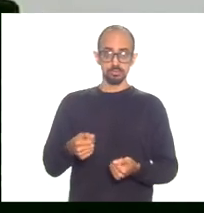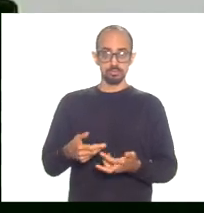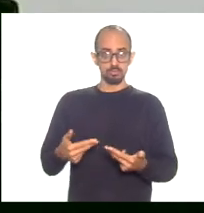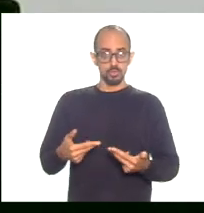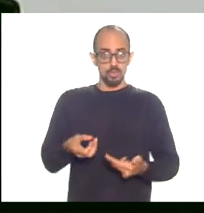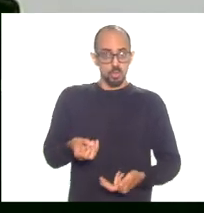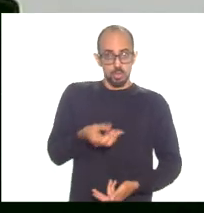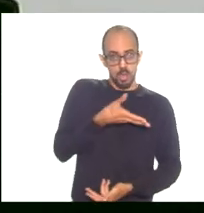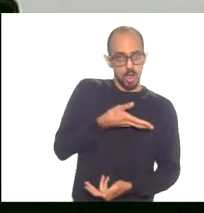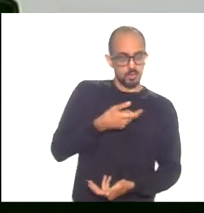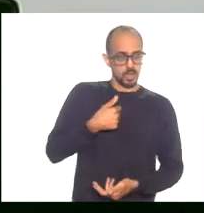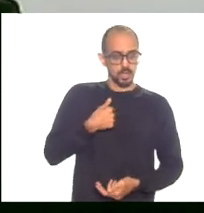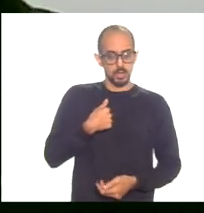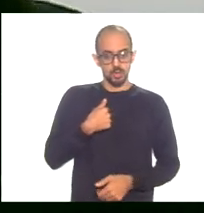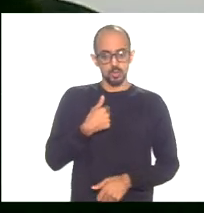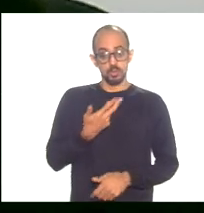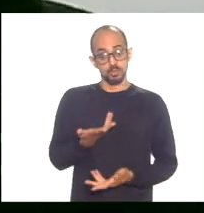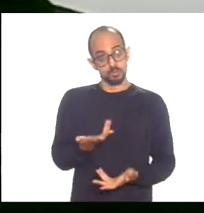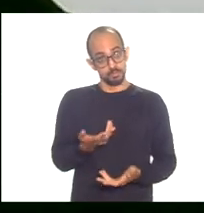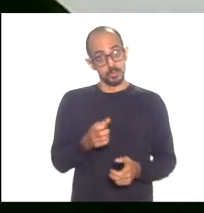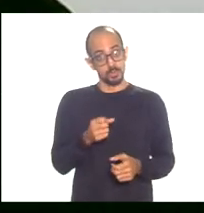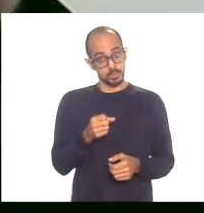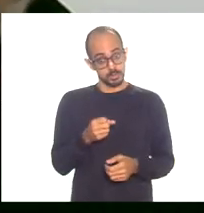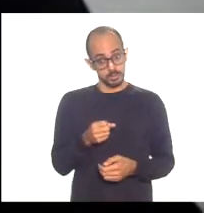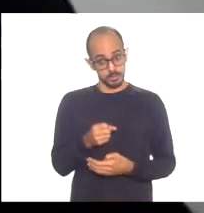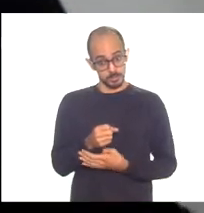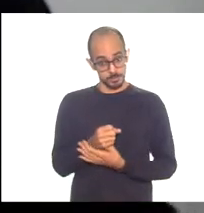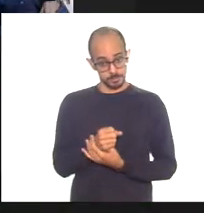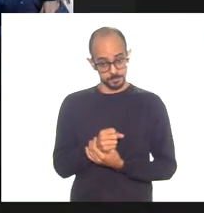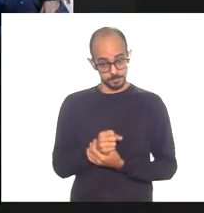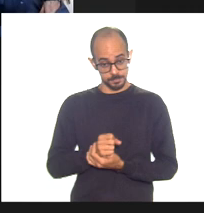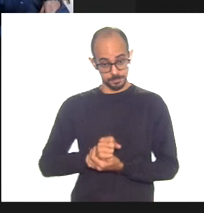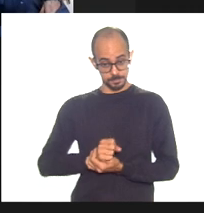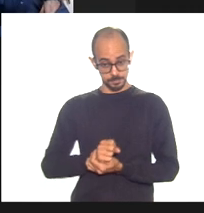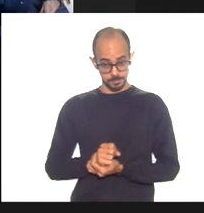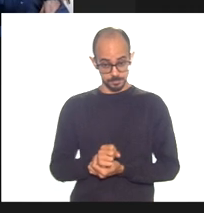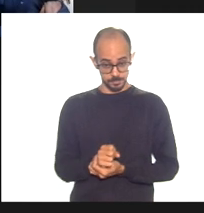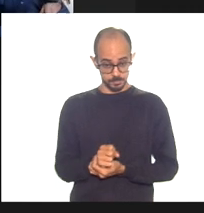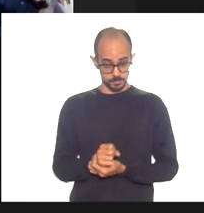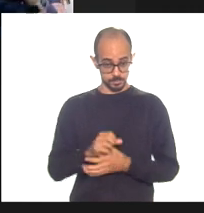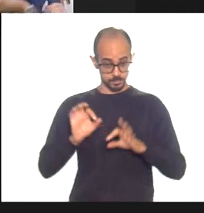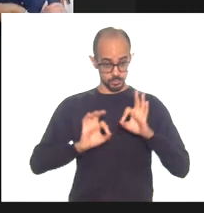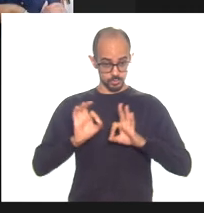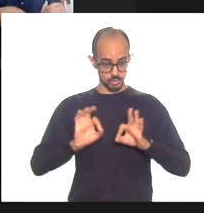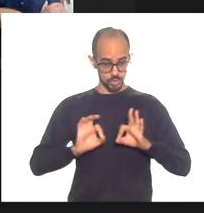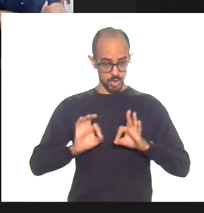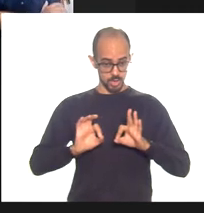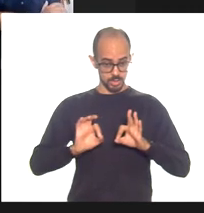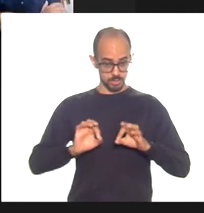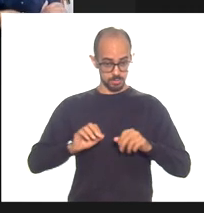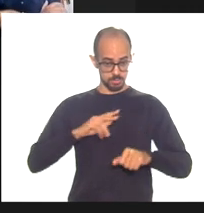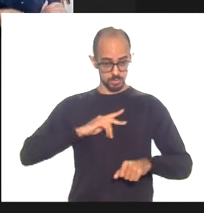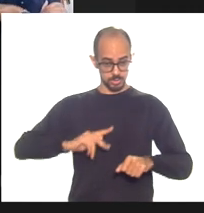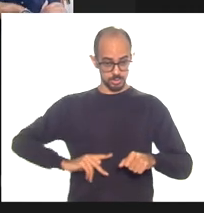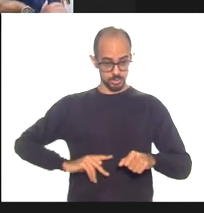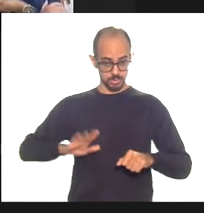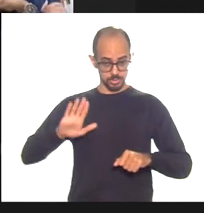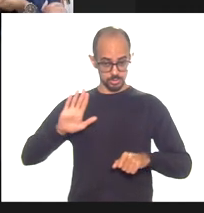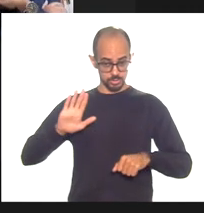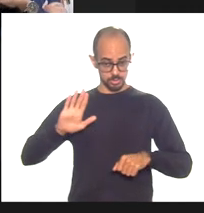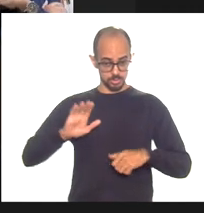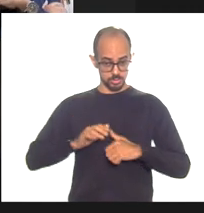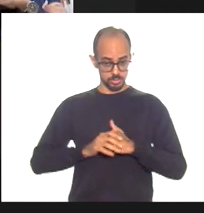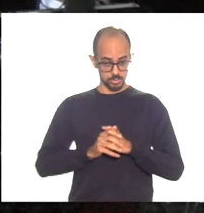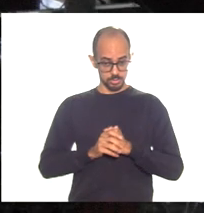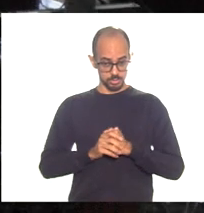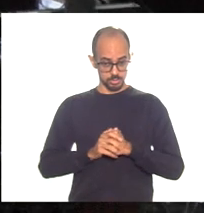aqui... Agora, não há... Questão de ordem, presidente. Já terminou,